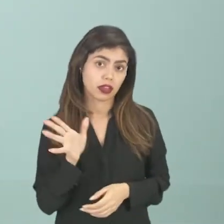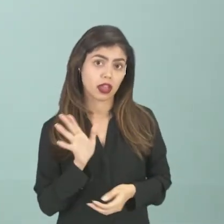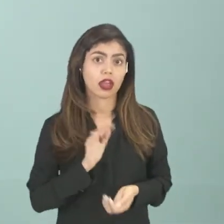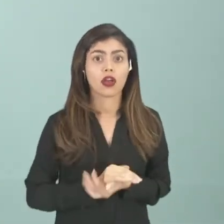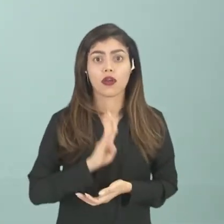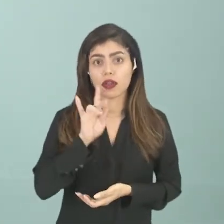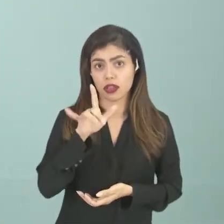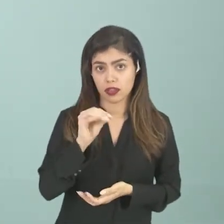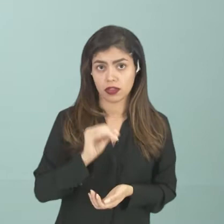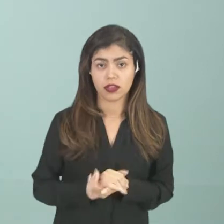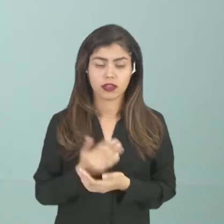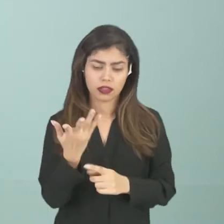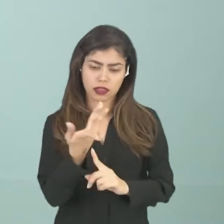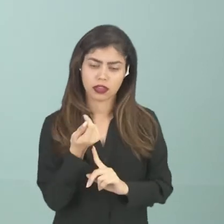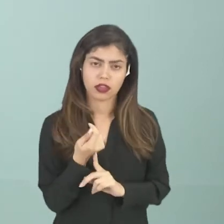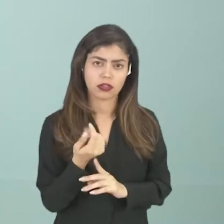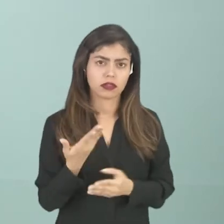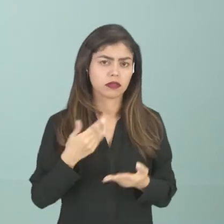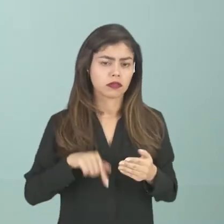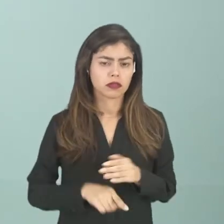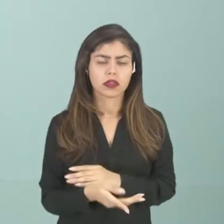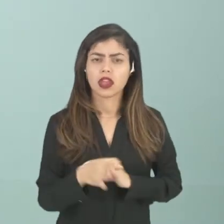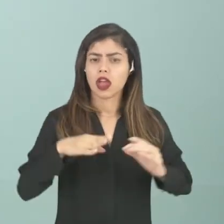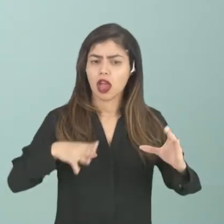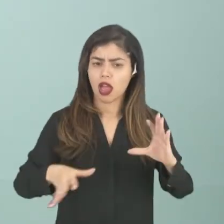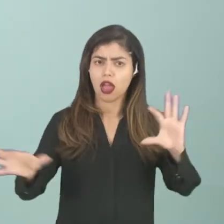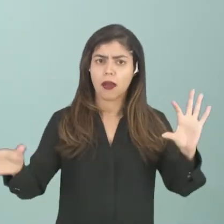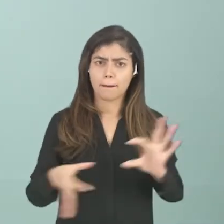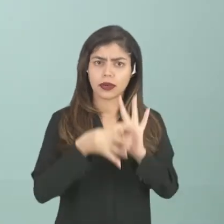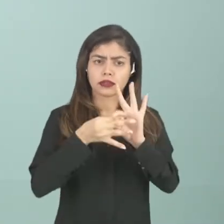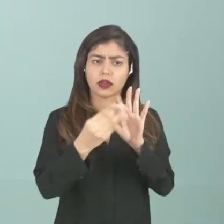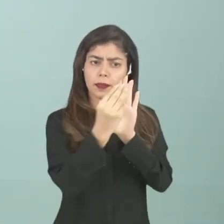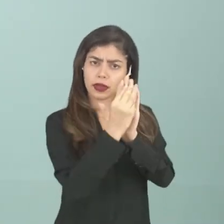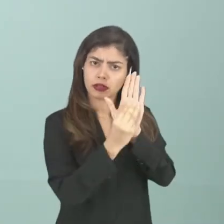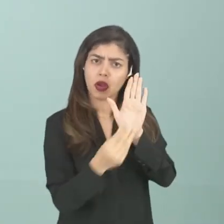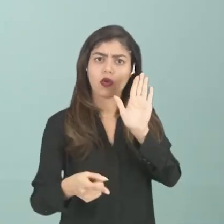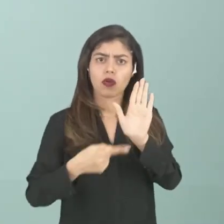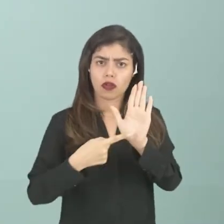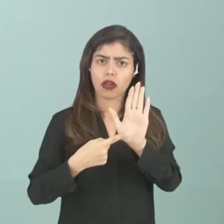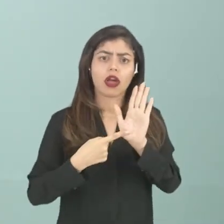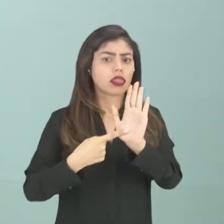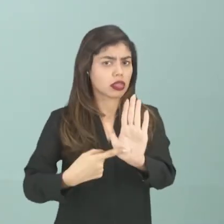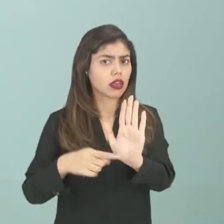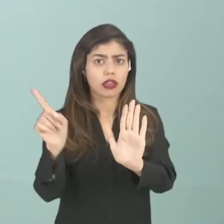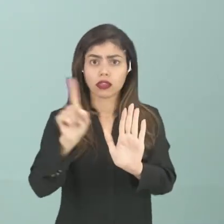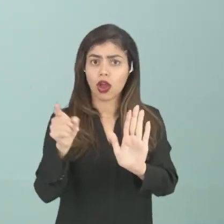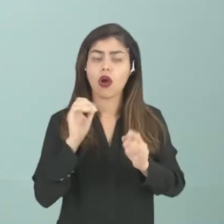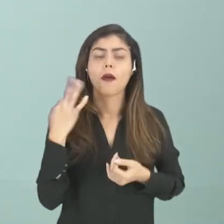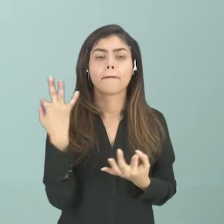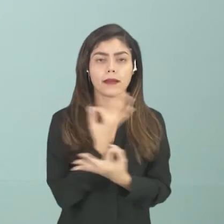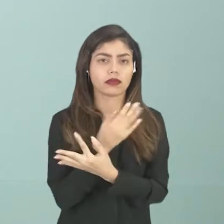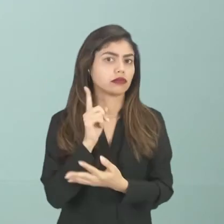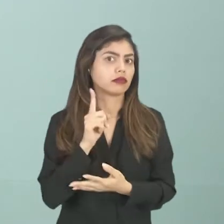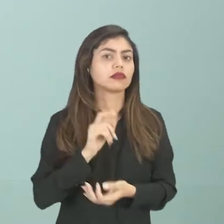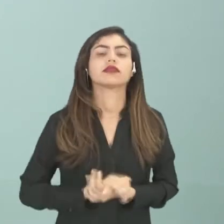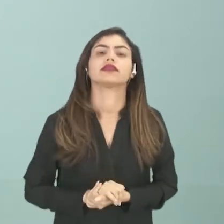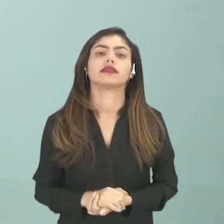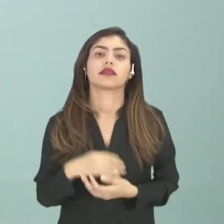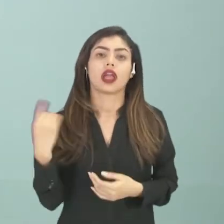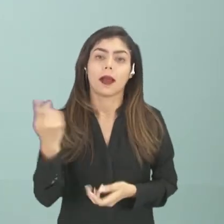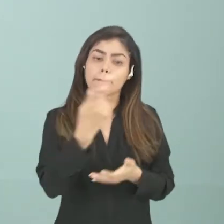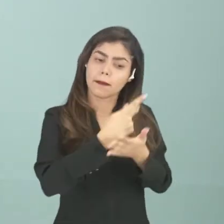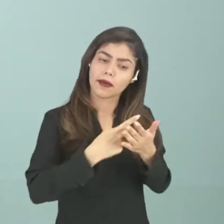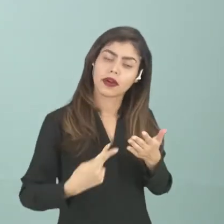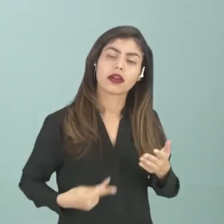muito relativo, ele não está preso a um padrão que nós estabelecemos como sendo algo belo, certo? E a